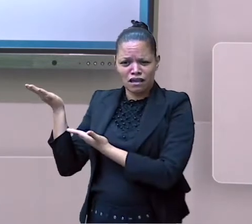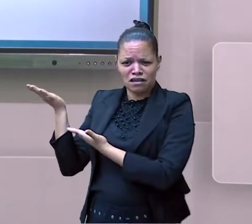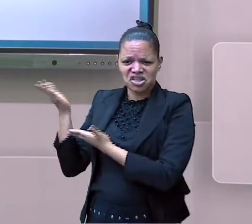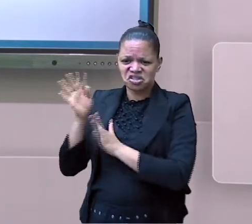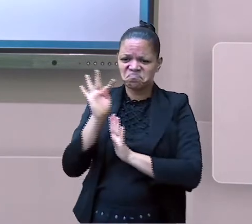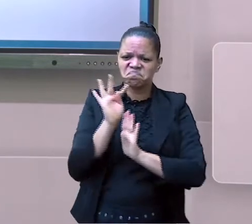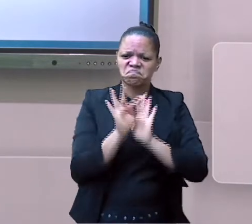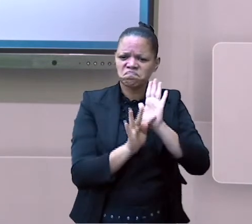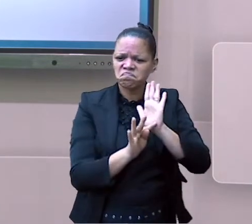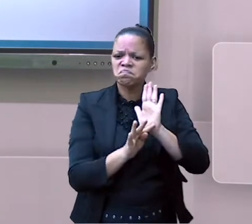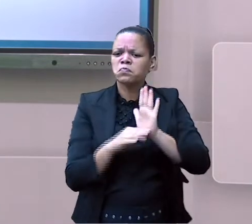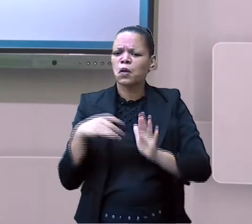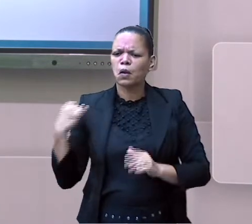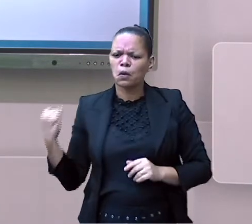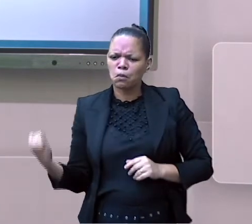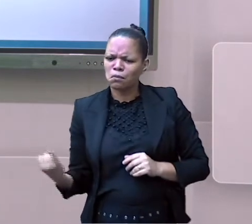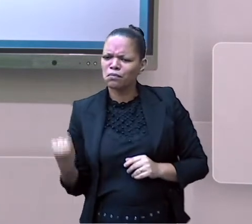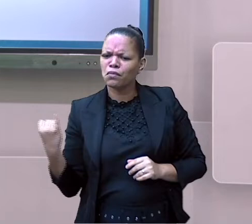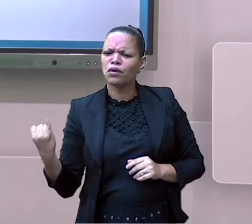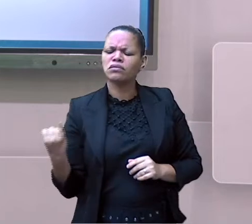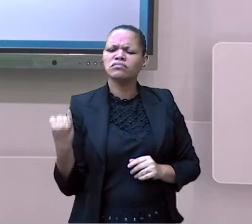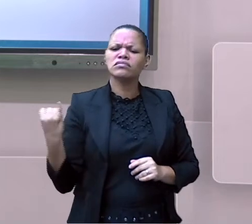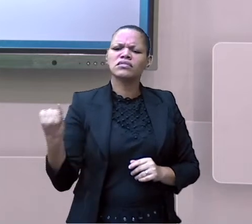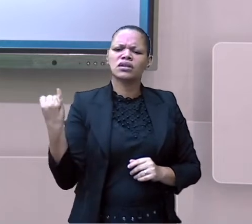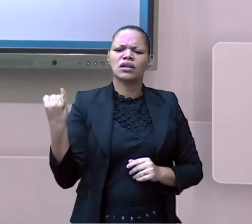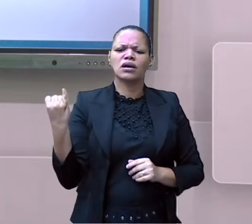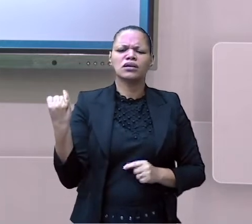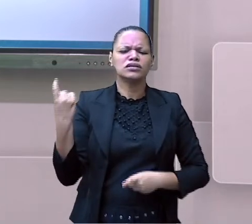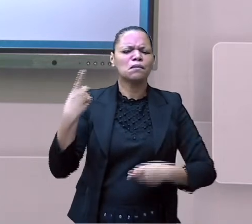que esclarecem muito essa questão.